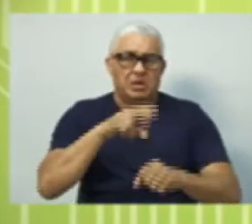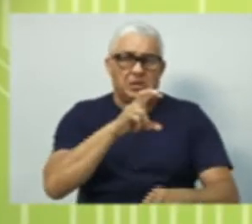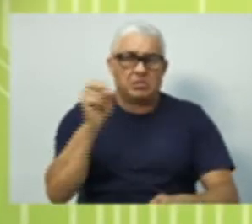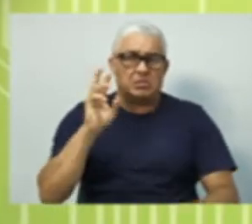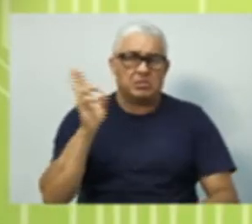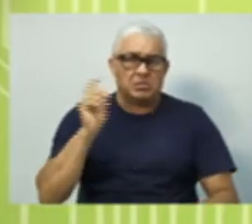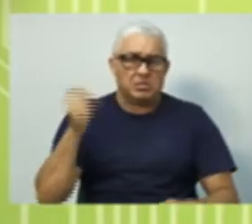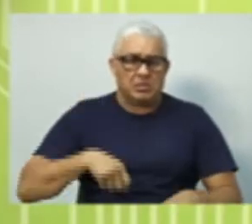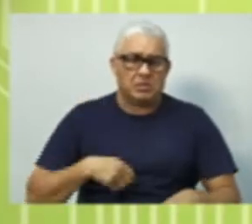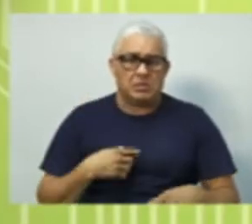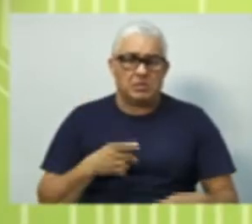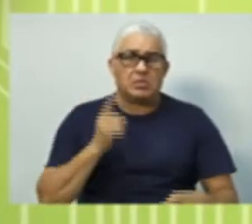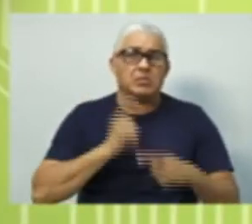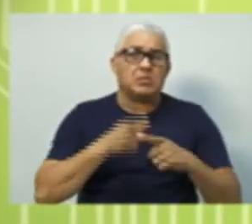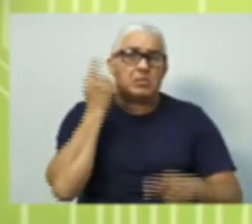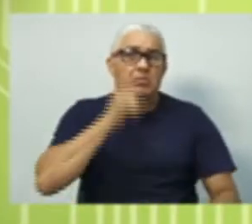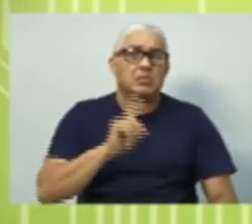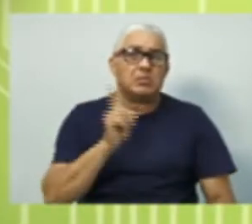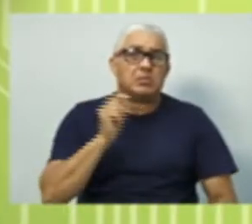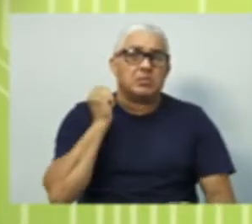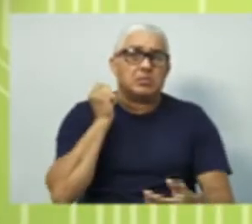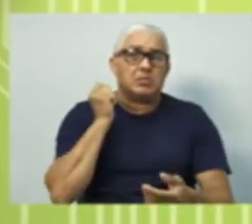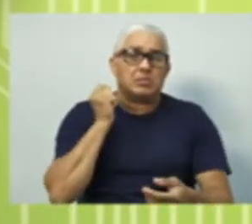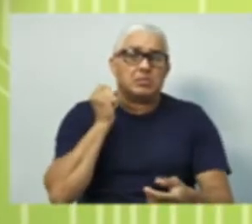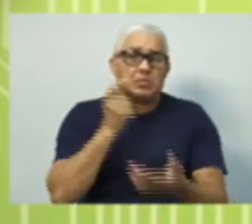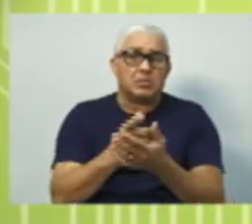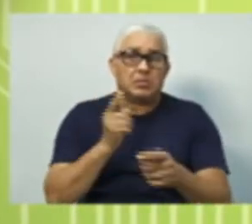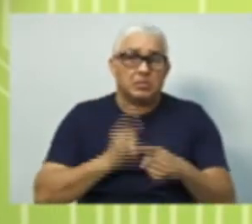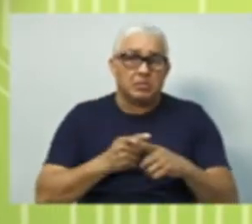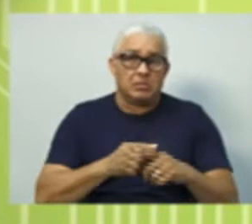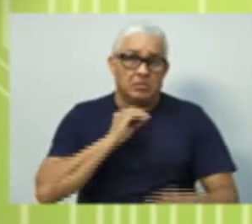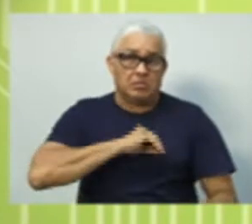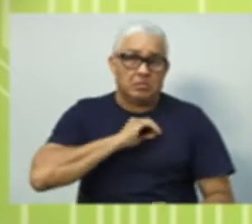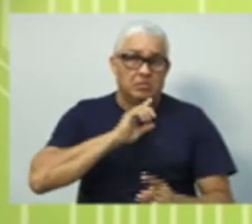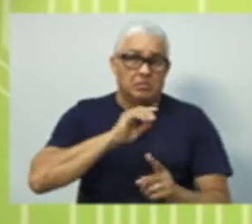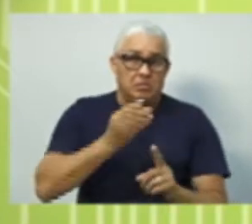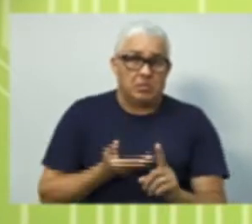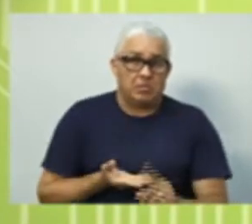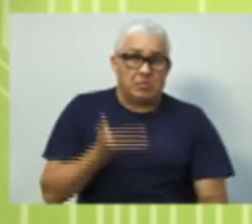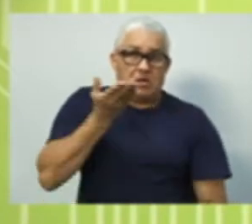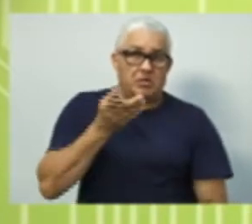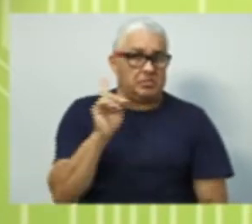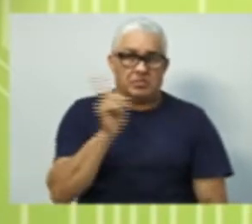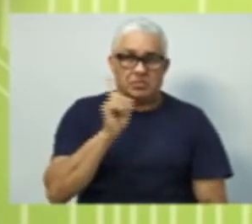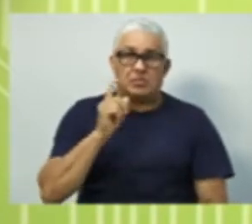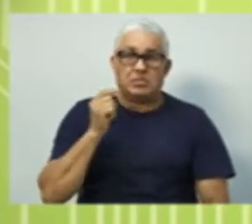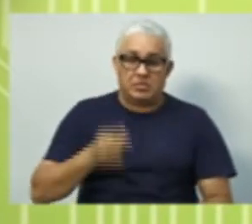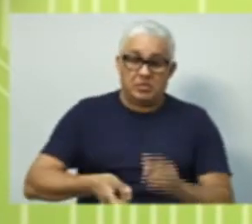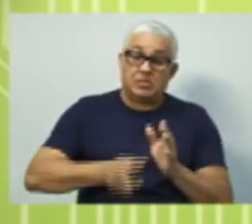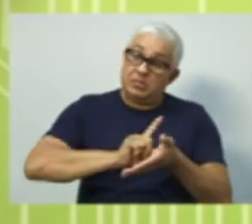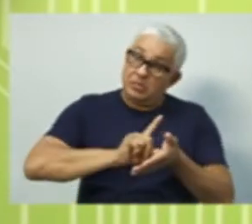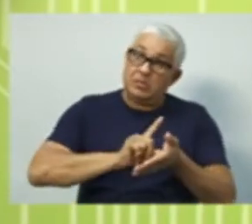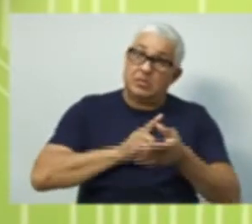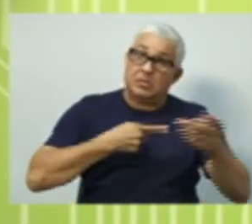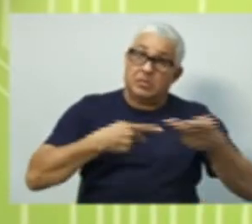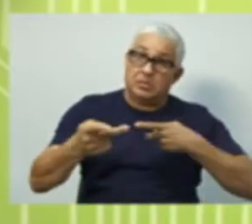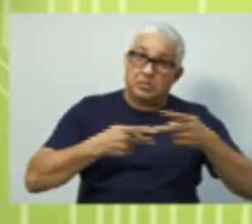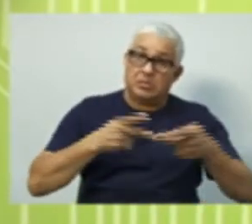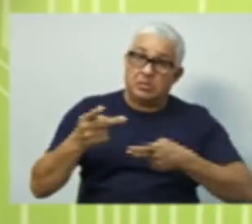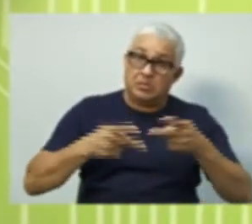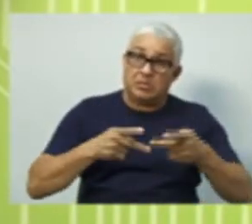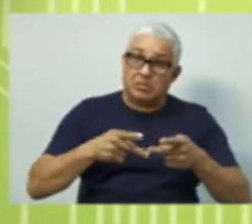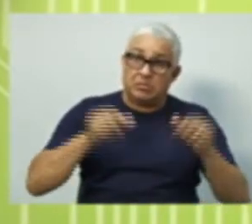orçamento. Porque está vendo o quê? A instabilidade econômica que se vive, e a gente tem que pensar nisso. Começar a pensar no nosso